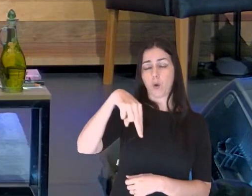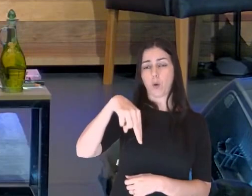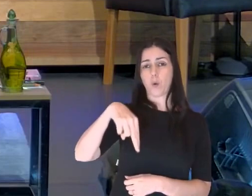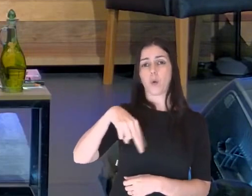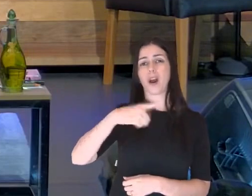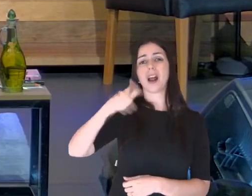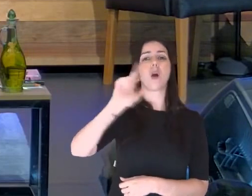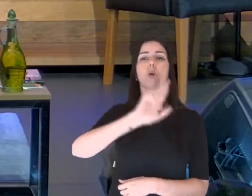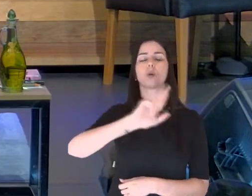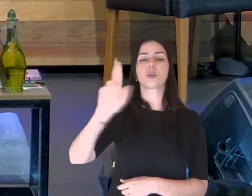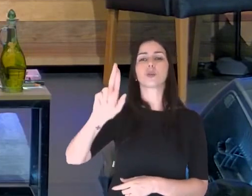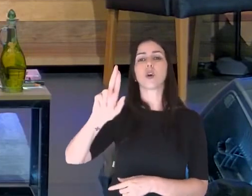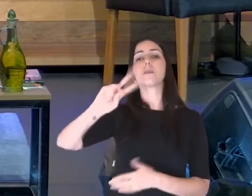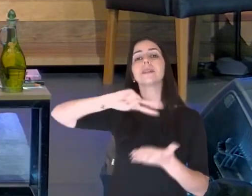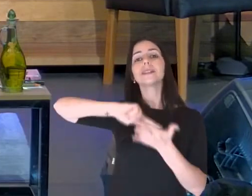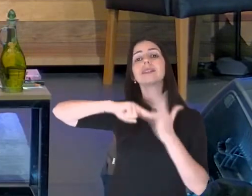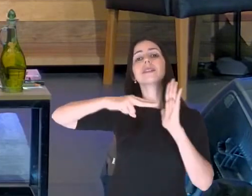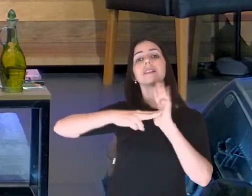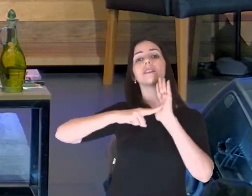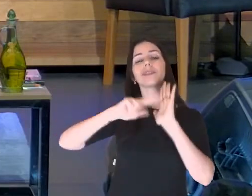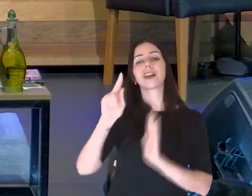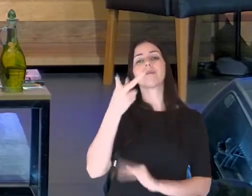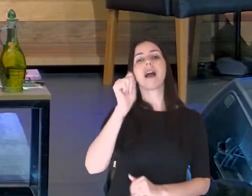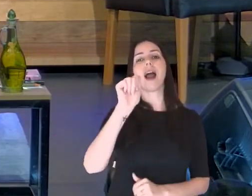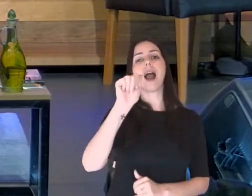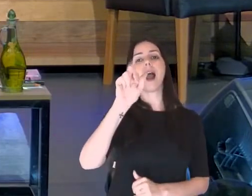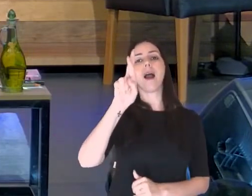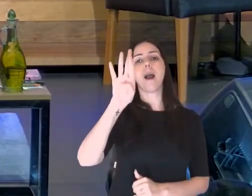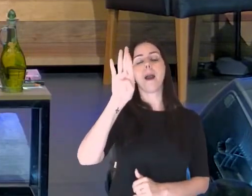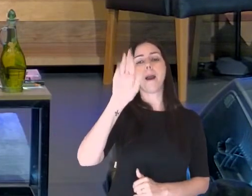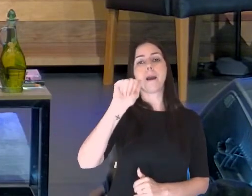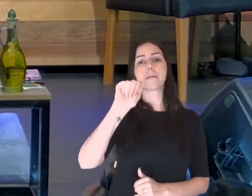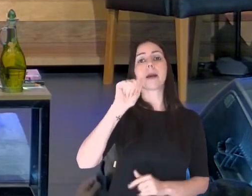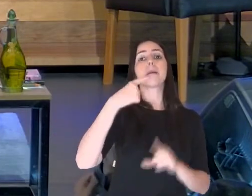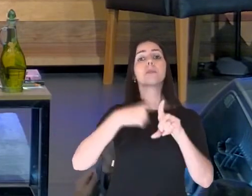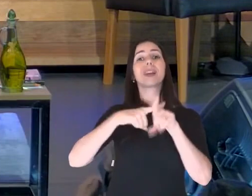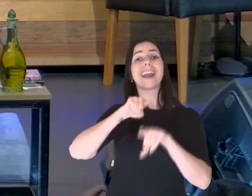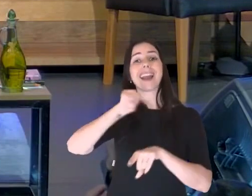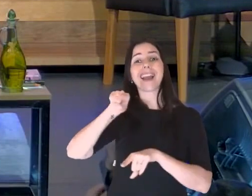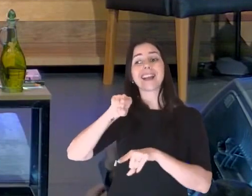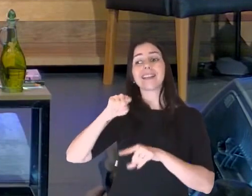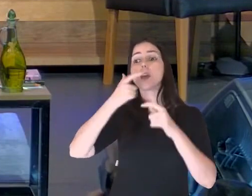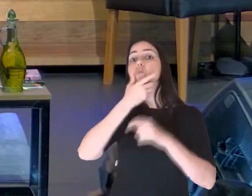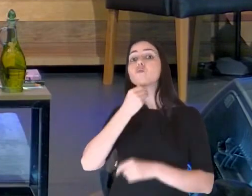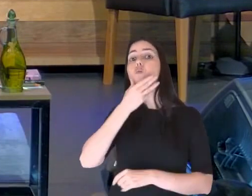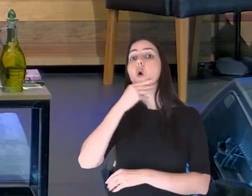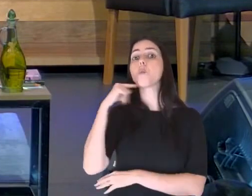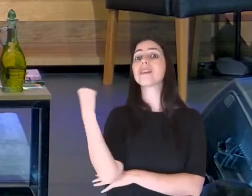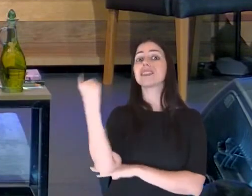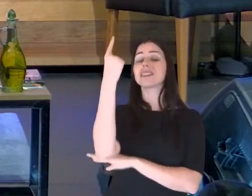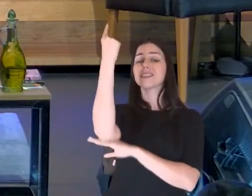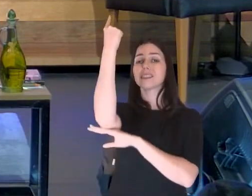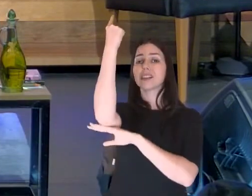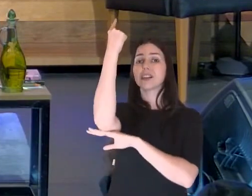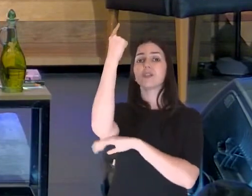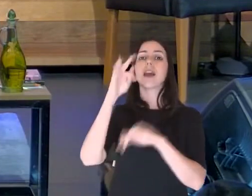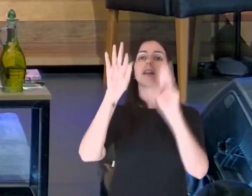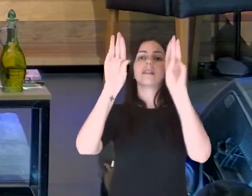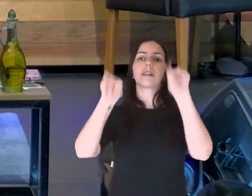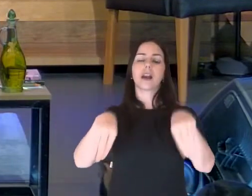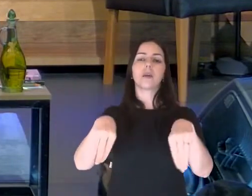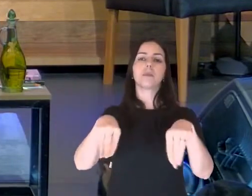Arba, porque Arba foi o maior homem entre os anaquins e a terra repousou da guerra.